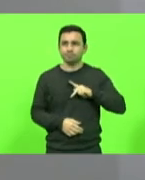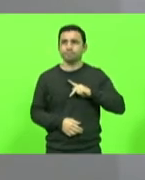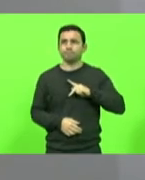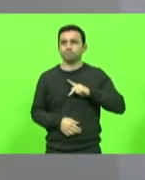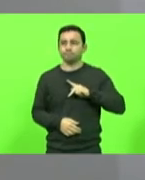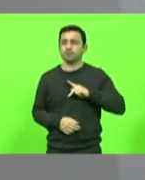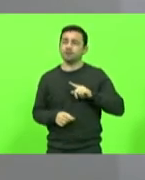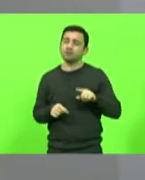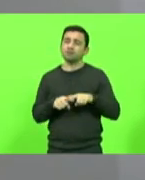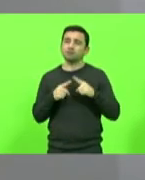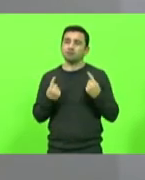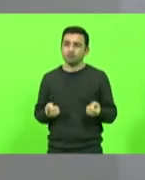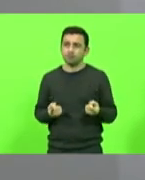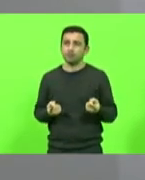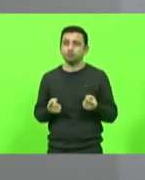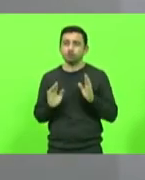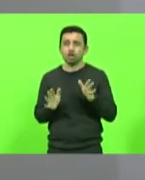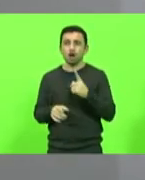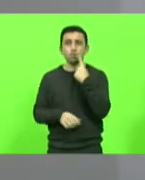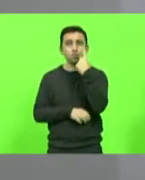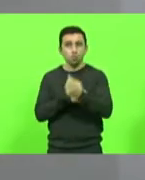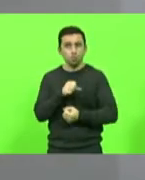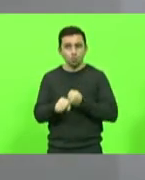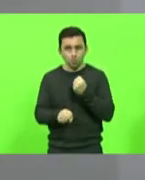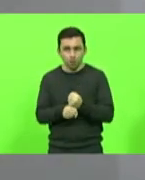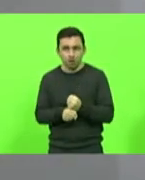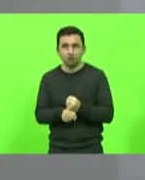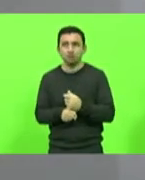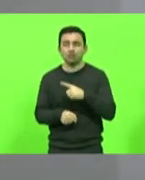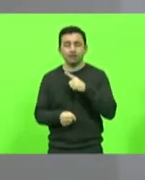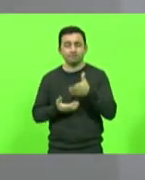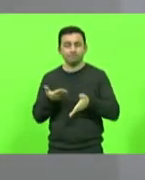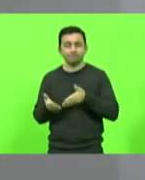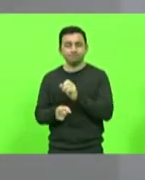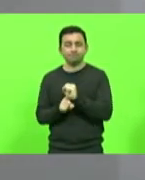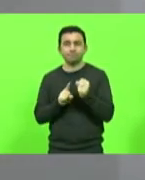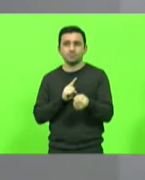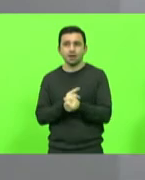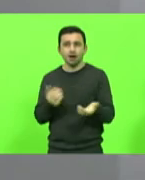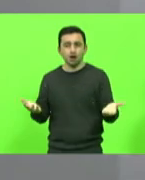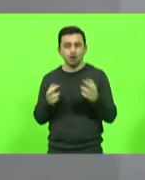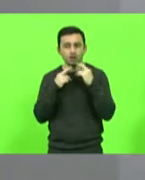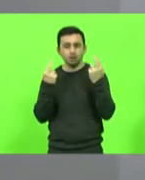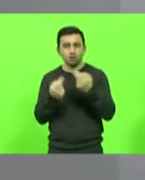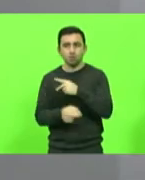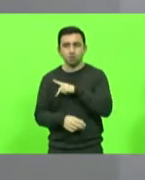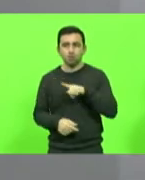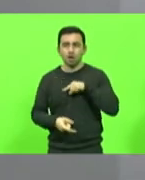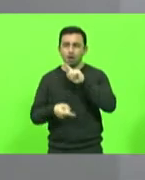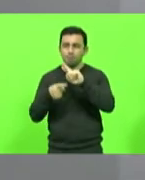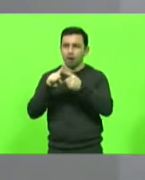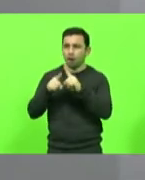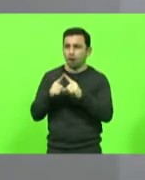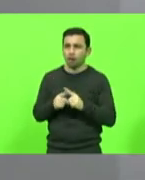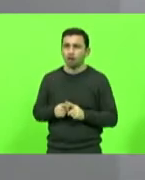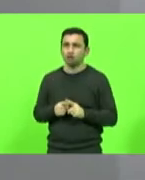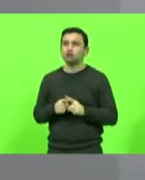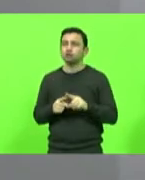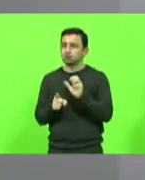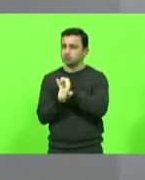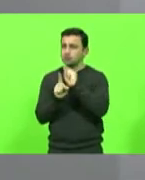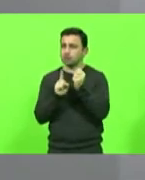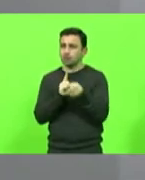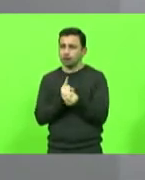que estamos em um ano de conferência de assistência social, esta audiência pública articulada pela sociedade civil